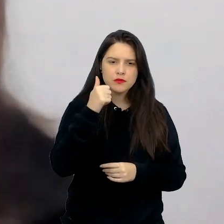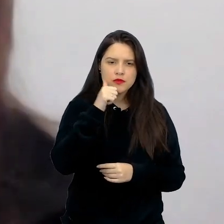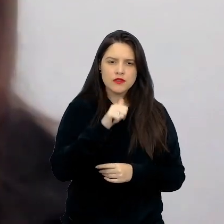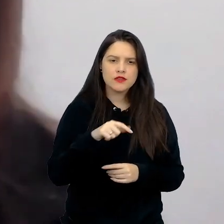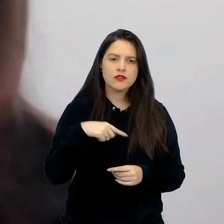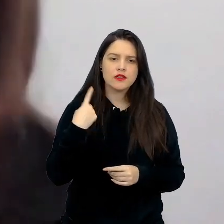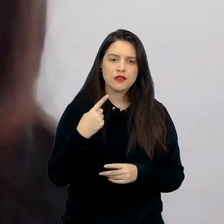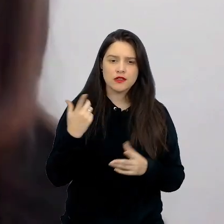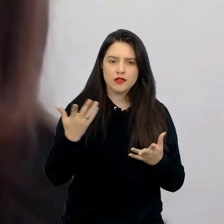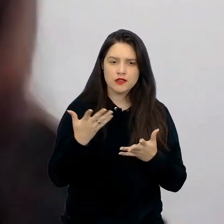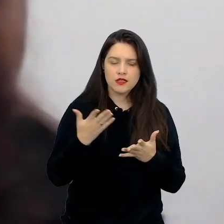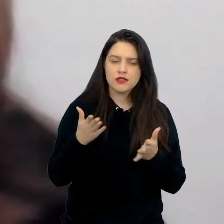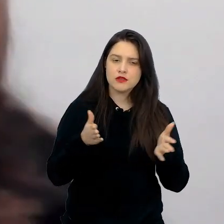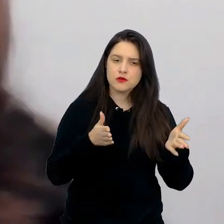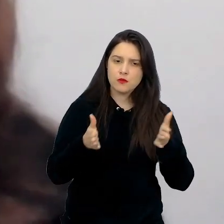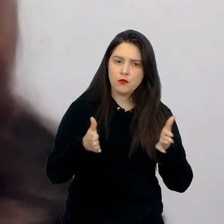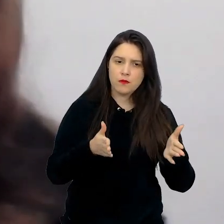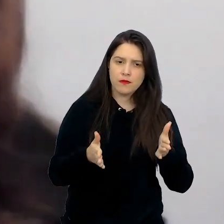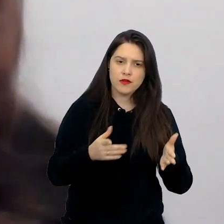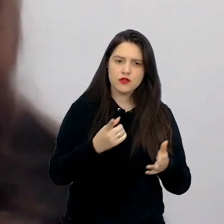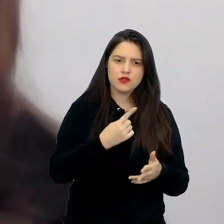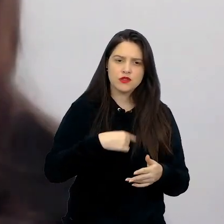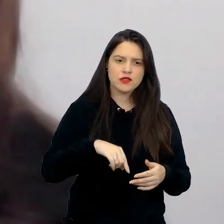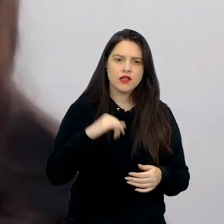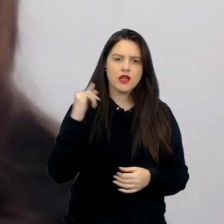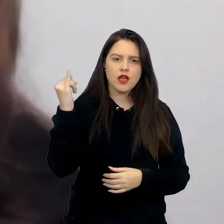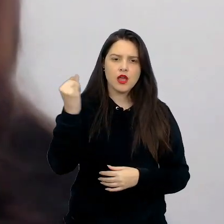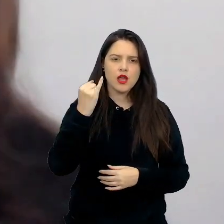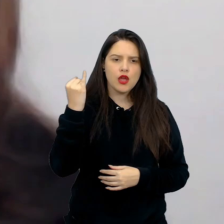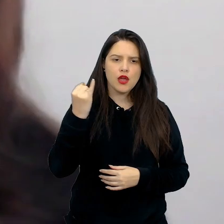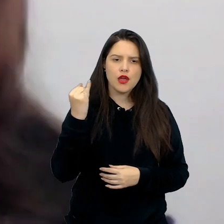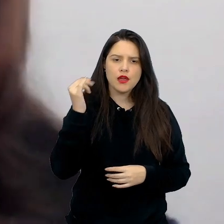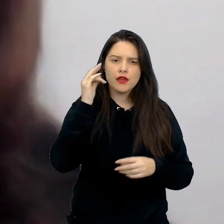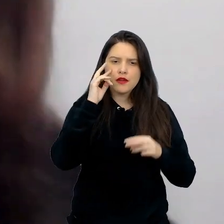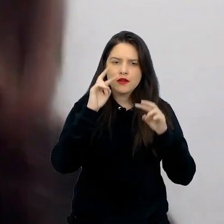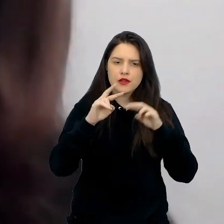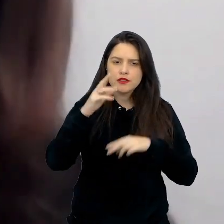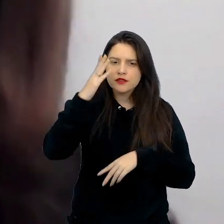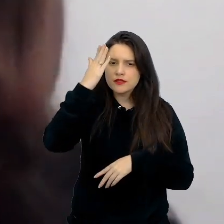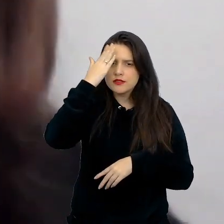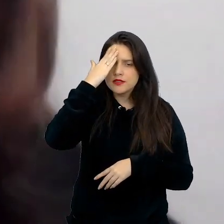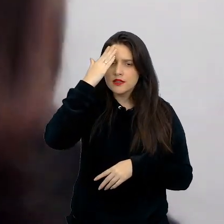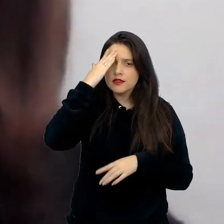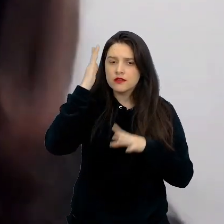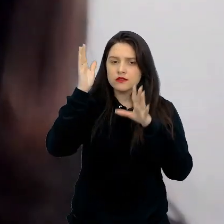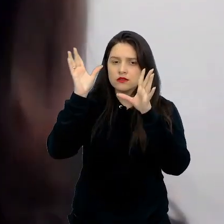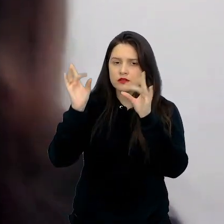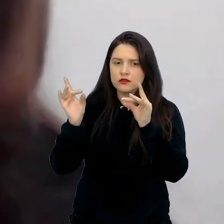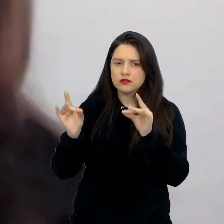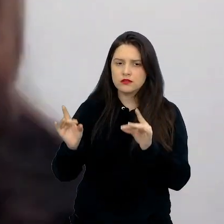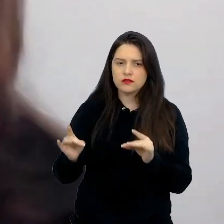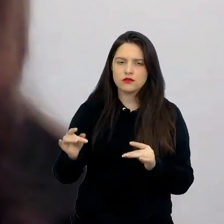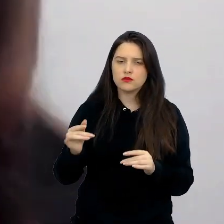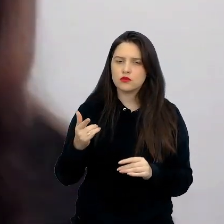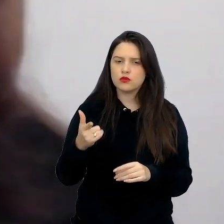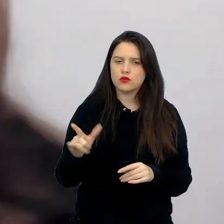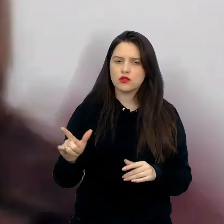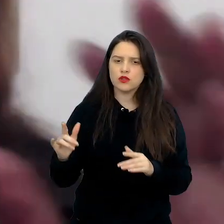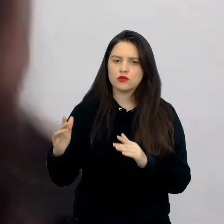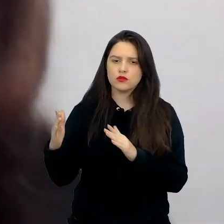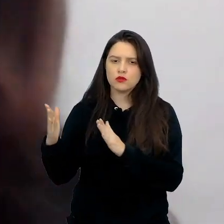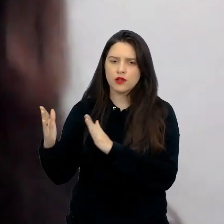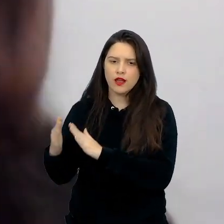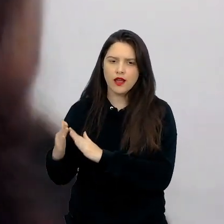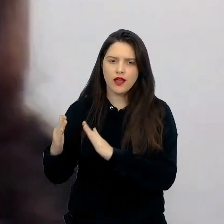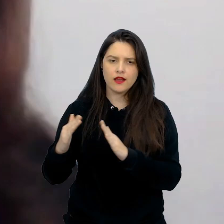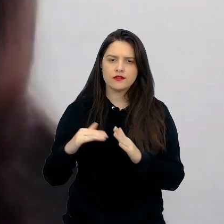gente até esse momento. É muito gratificante para a gente saber que você está aí do outro lado, escutando a gente,